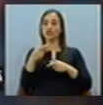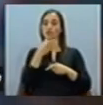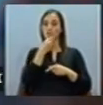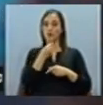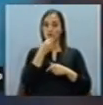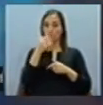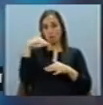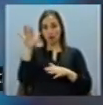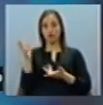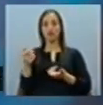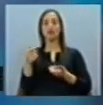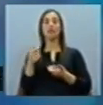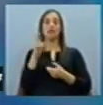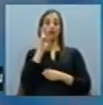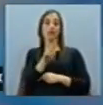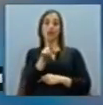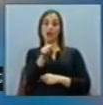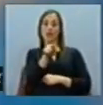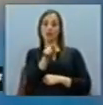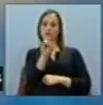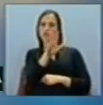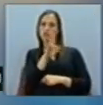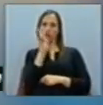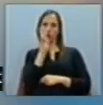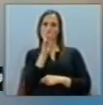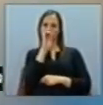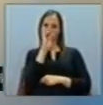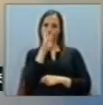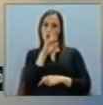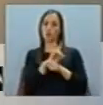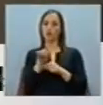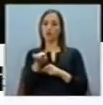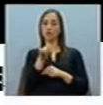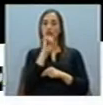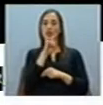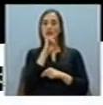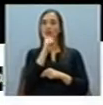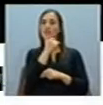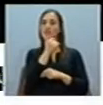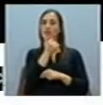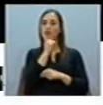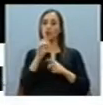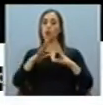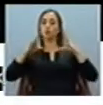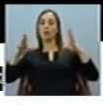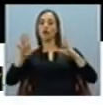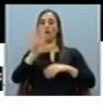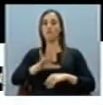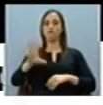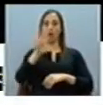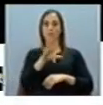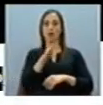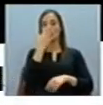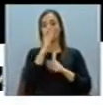com a resolução destas imagens ou desta tecnologia, isto permite determinar o tamanho e a forma, imagina, de uma moeda de